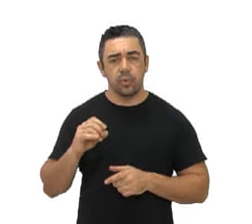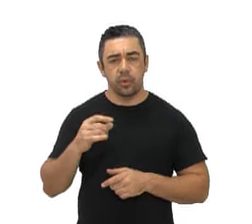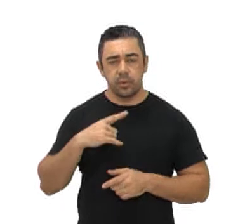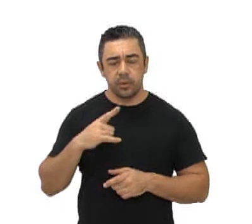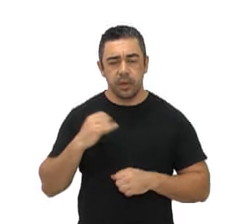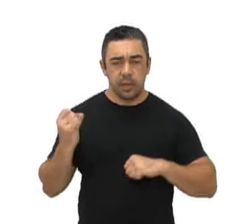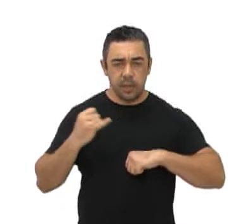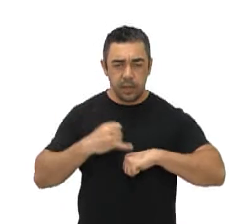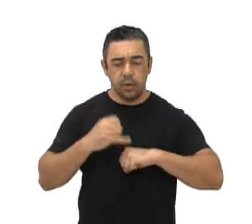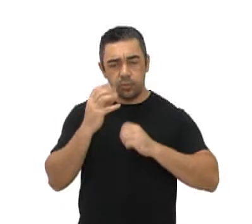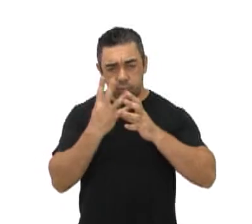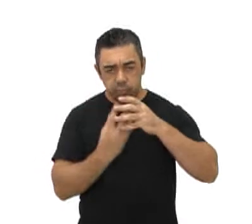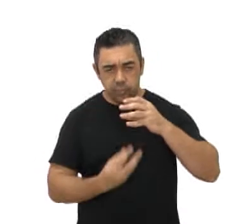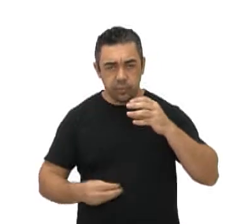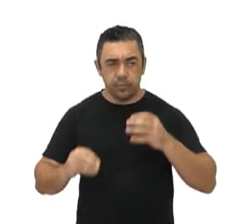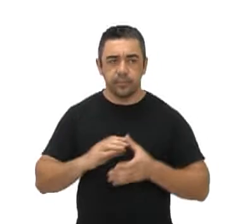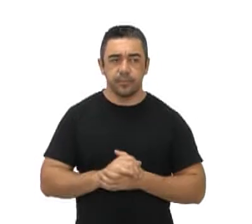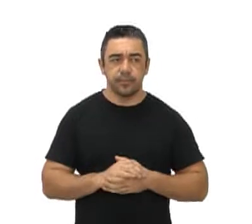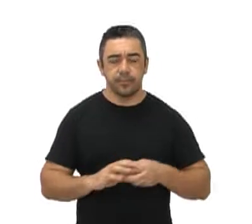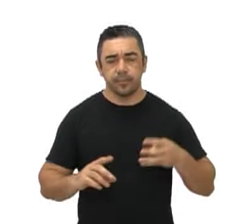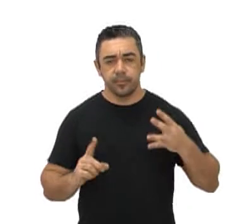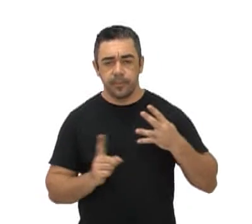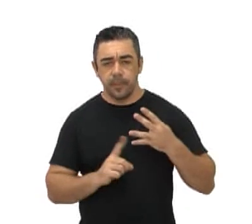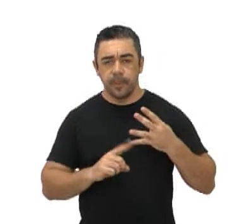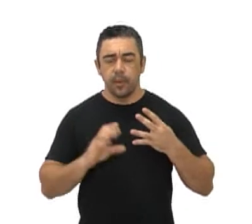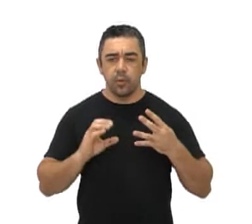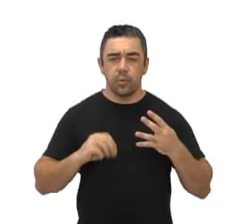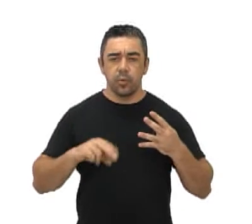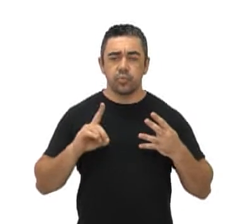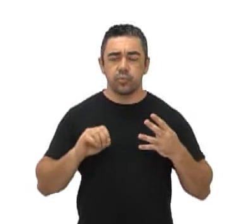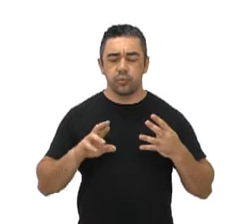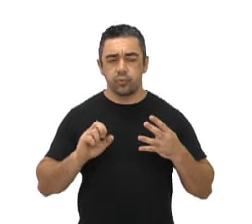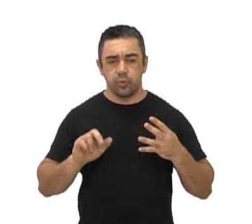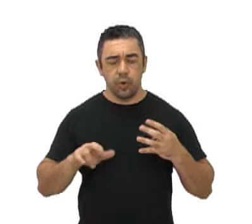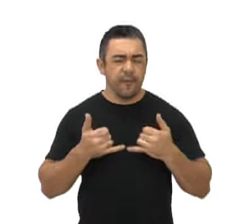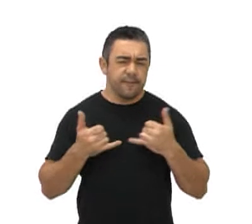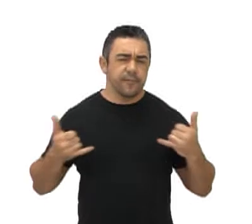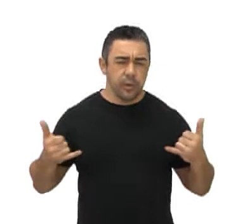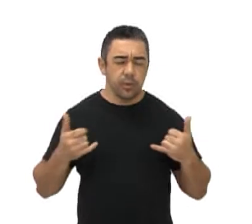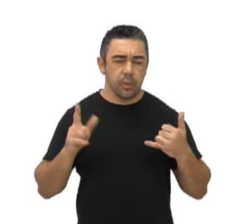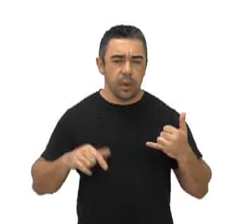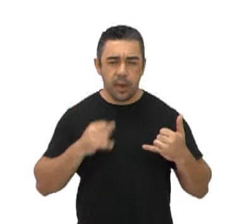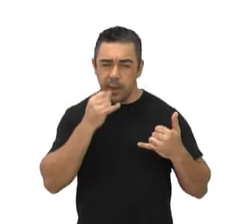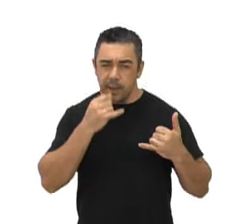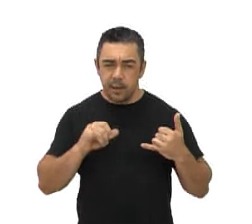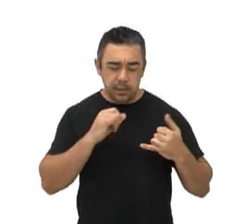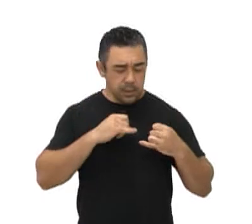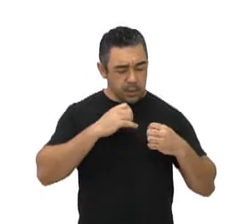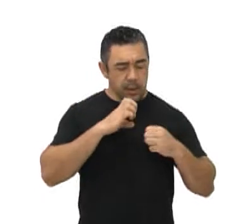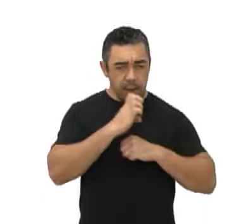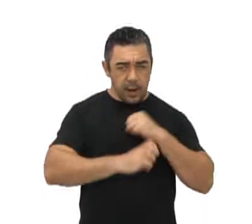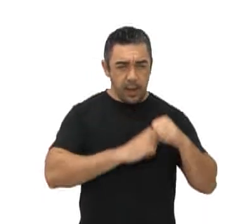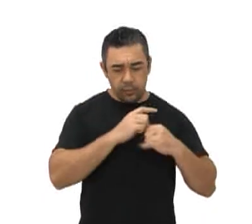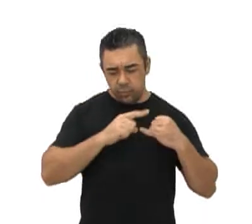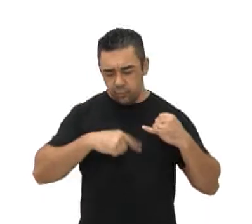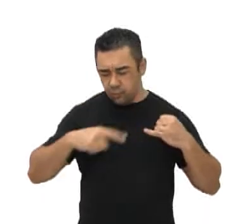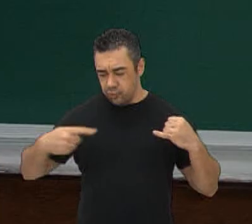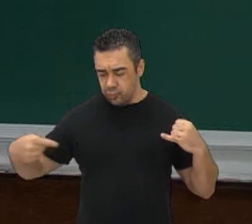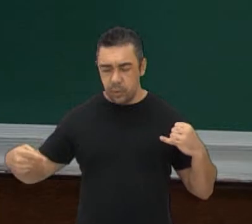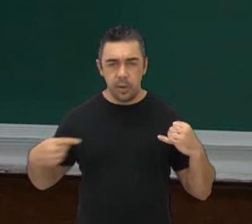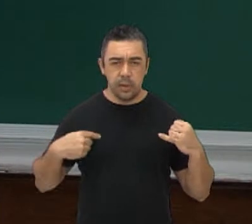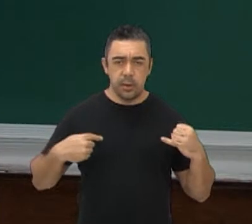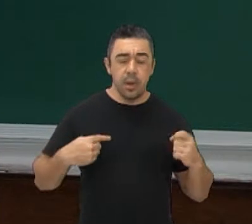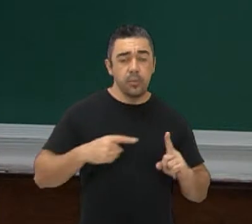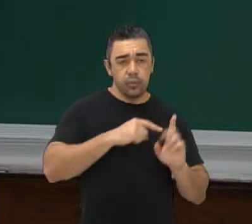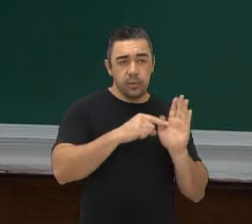Das soluções. E o condutor elétrico, que é o material ou fio que vai passar os elétrons, então, do ânodo para o cátodo, do